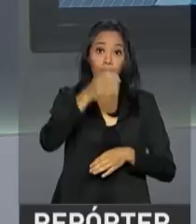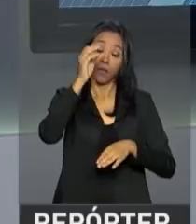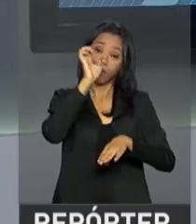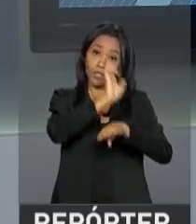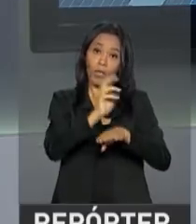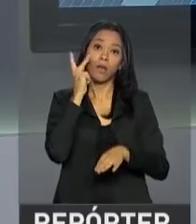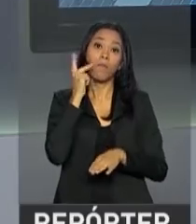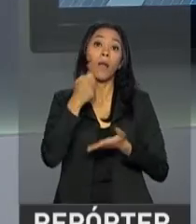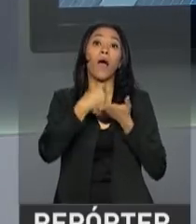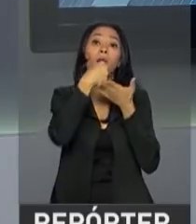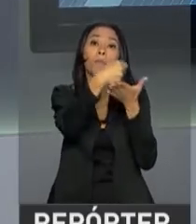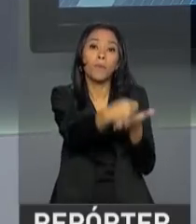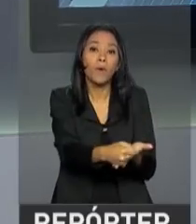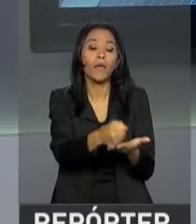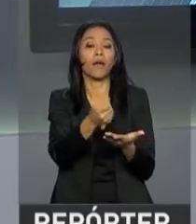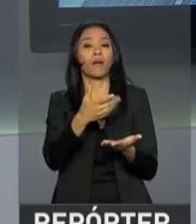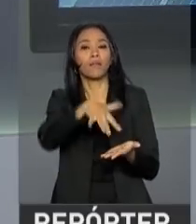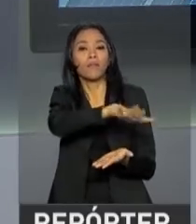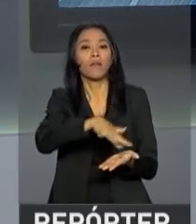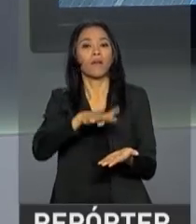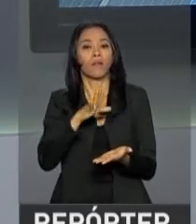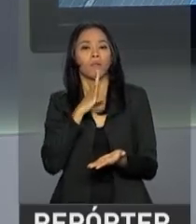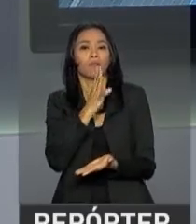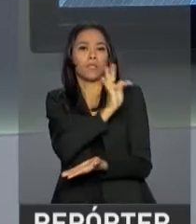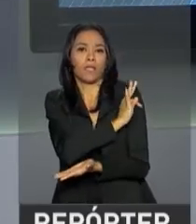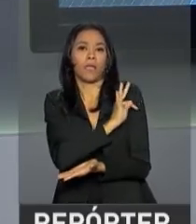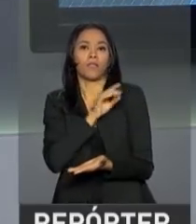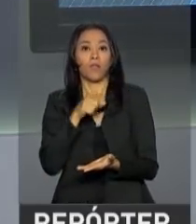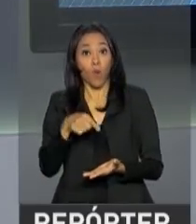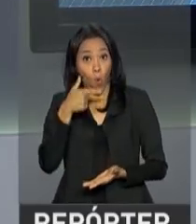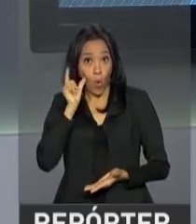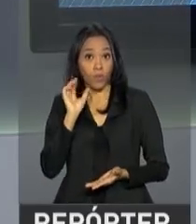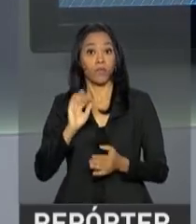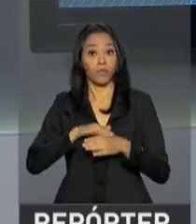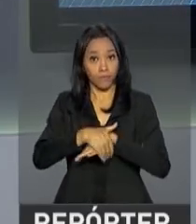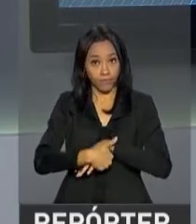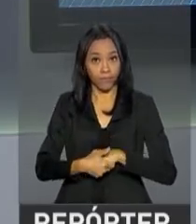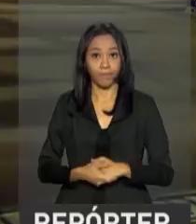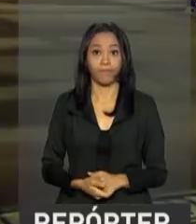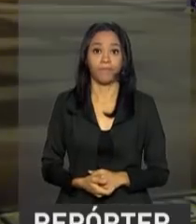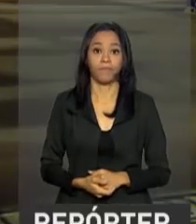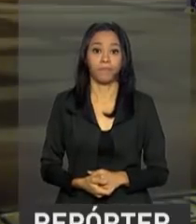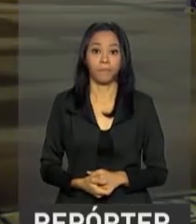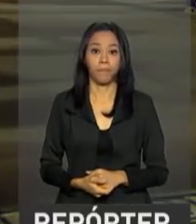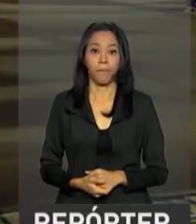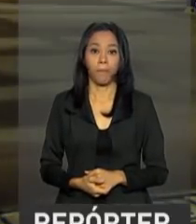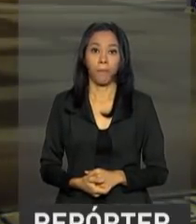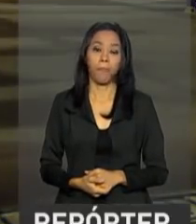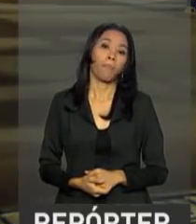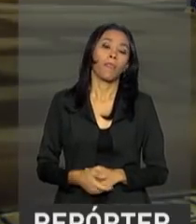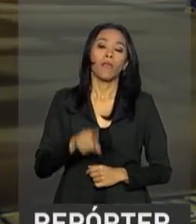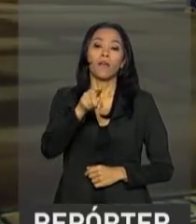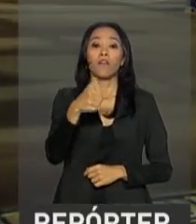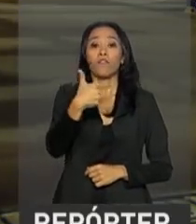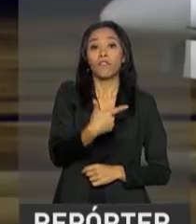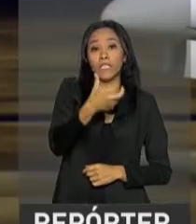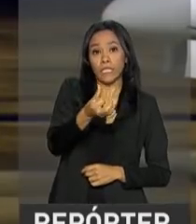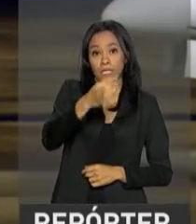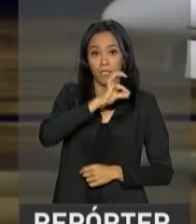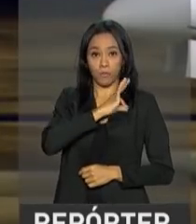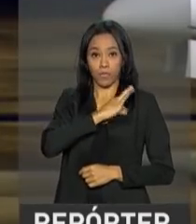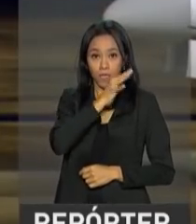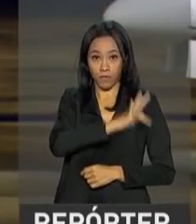segurança estaduais nas ações de combate ao crime o embarque foi ontem à noite são 26 policiais